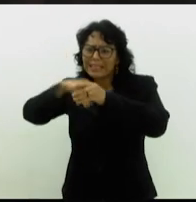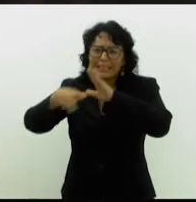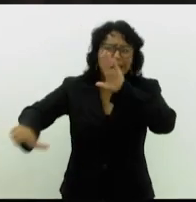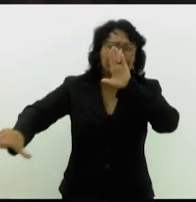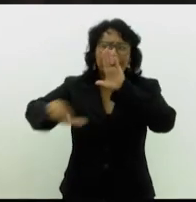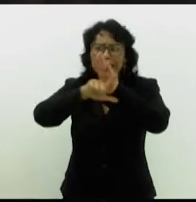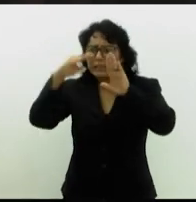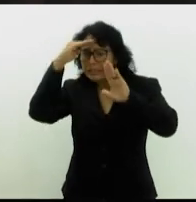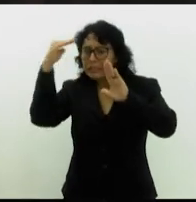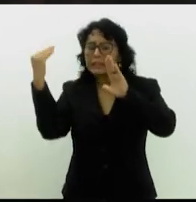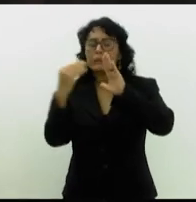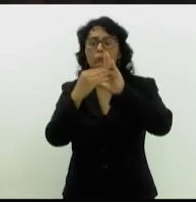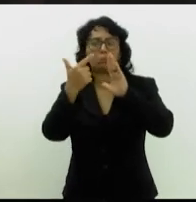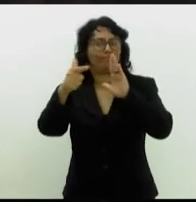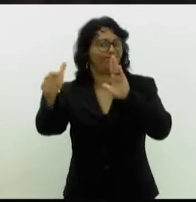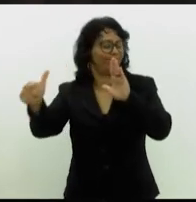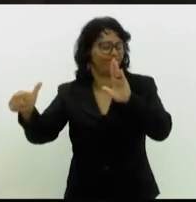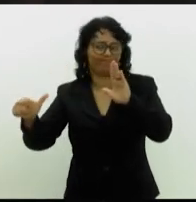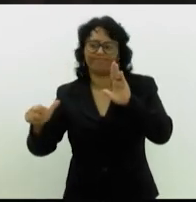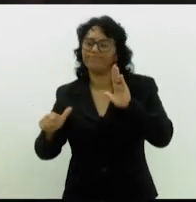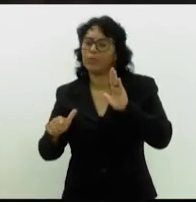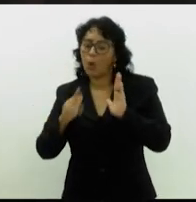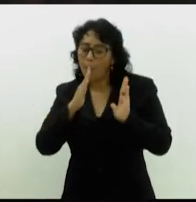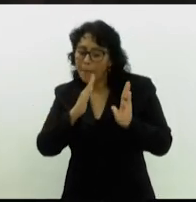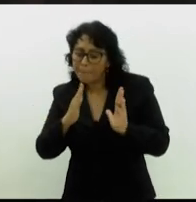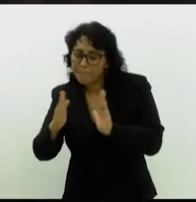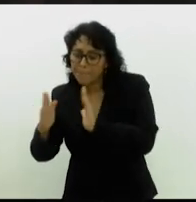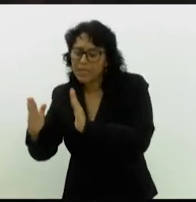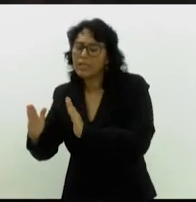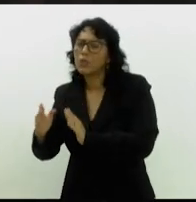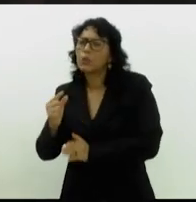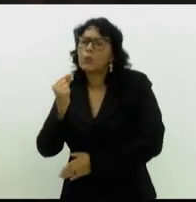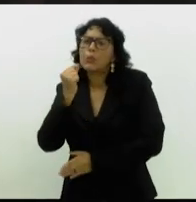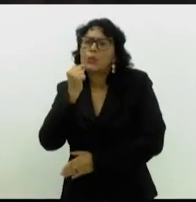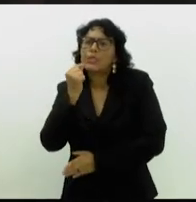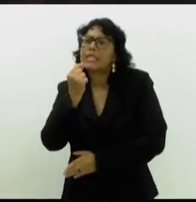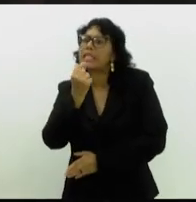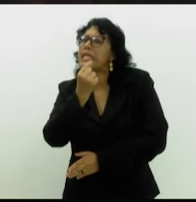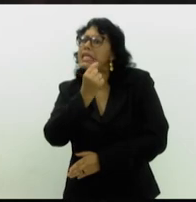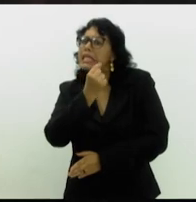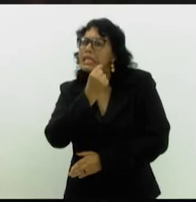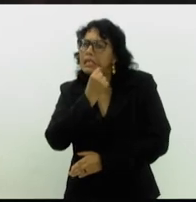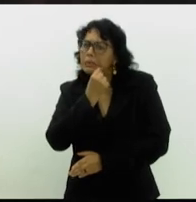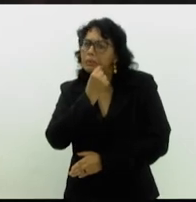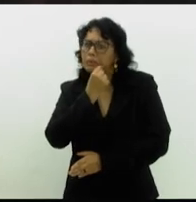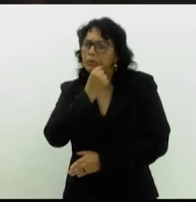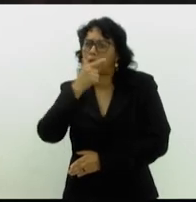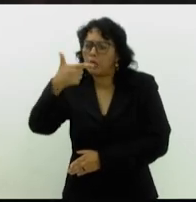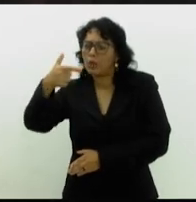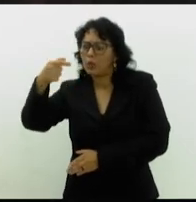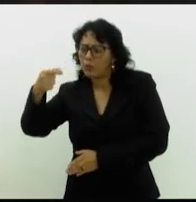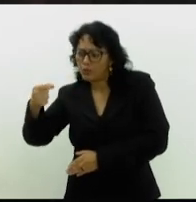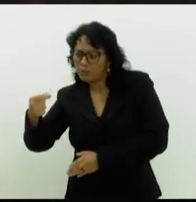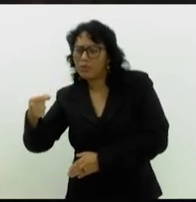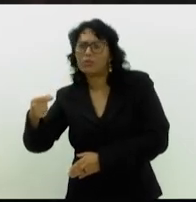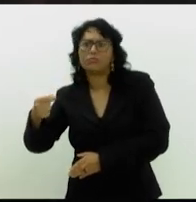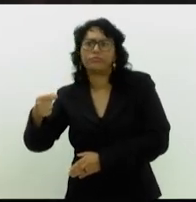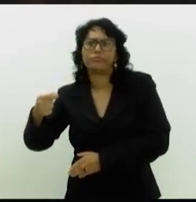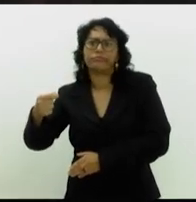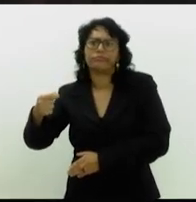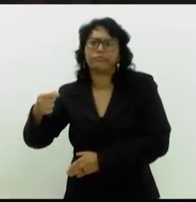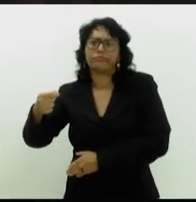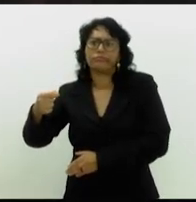no período de setembro de 17 a 31 de